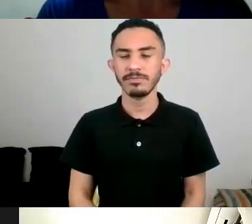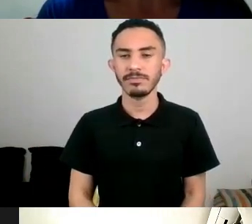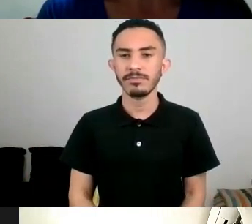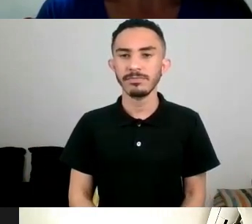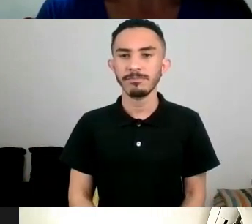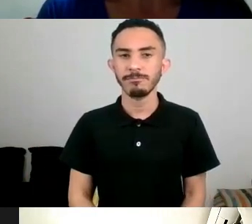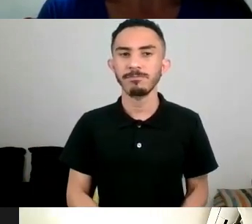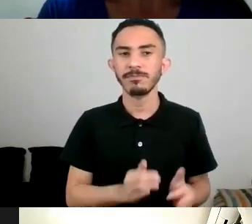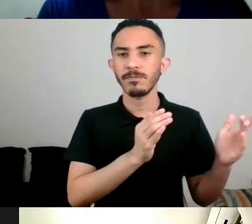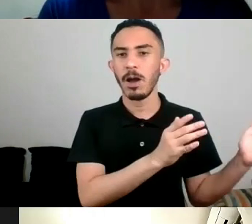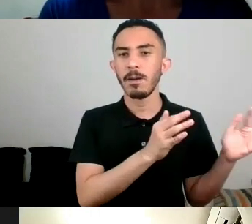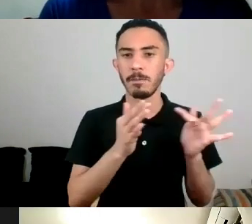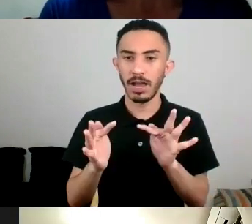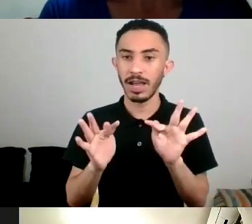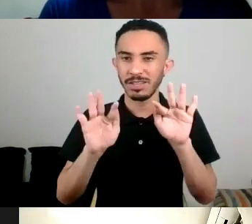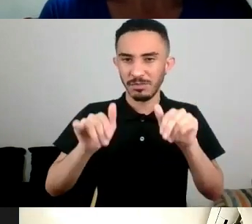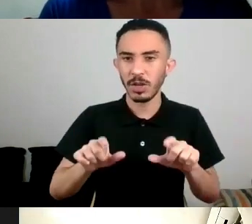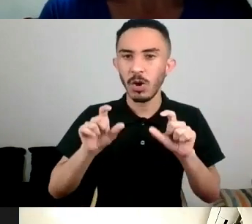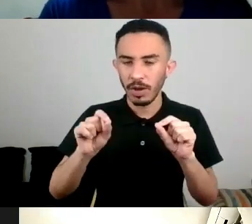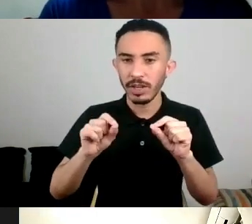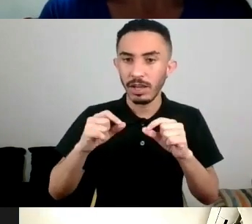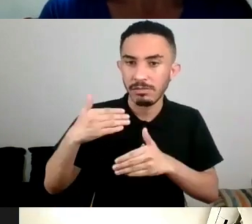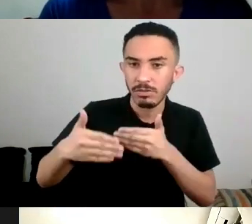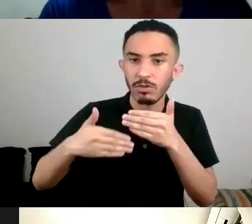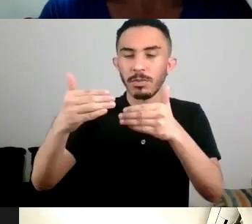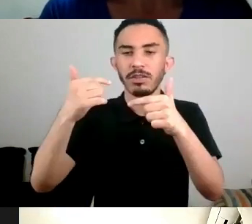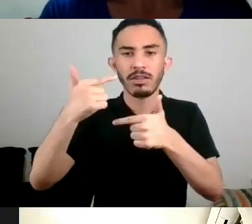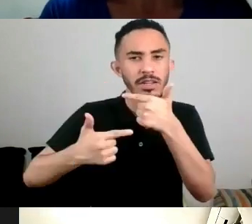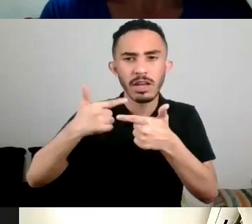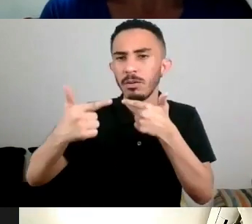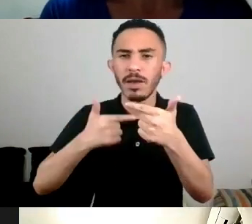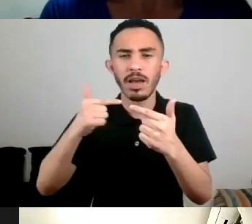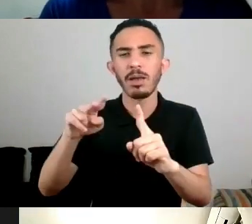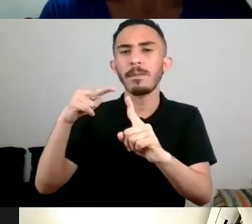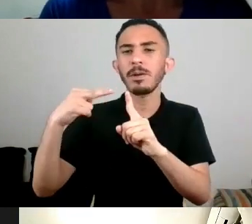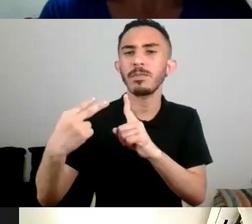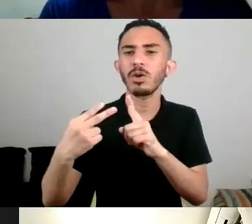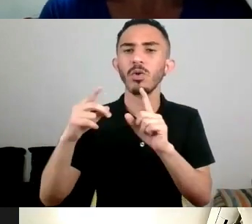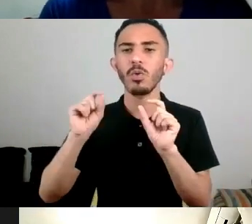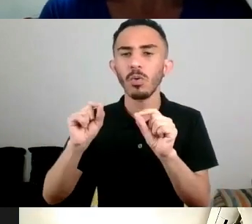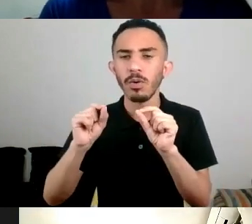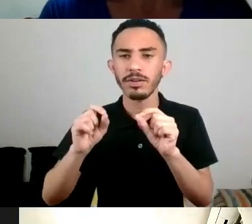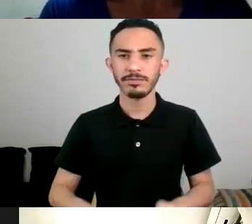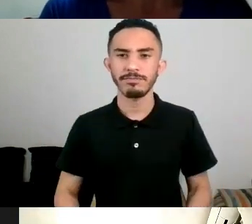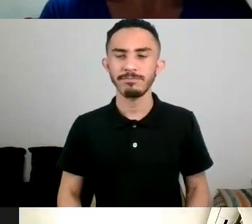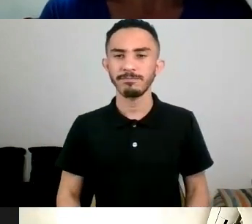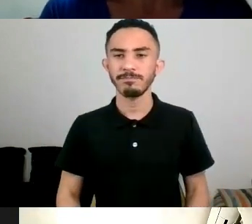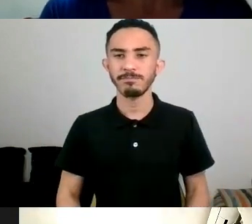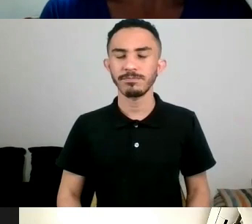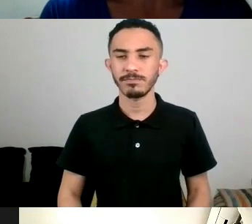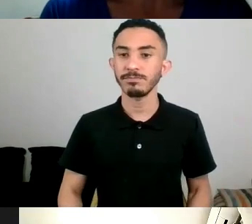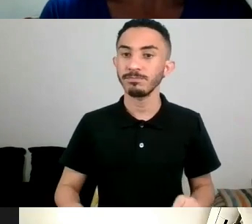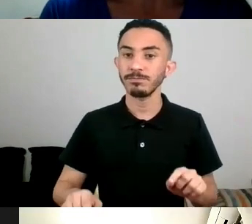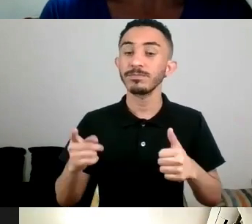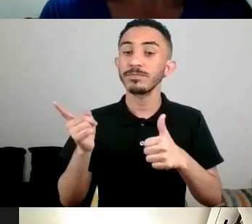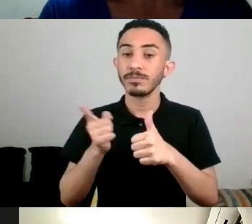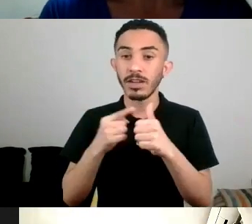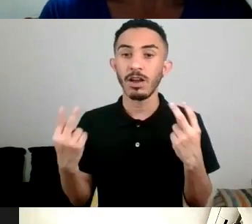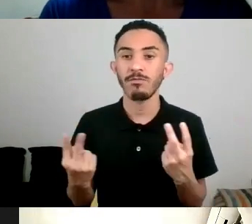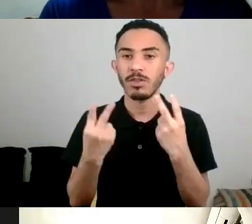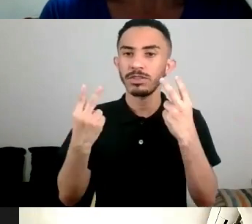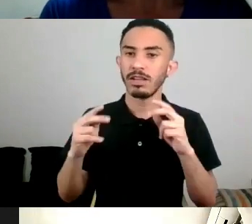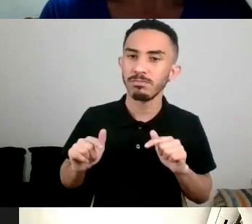Por fim, o desenvolvimento deste trabalho tem como perspectivas: primeiro, valorizar os feitos